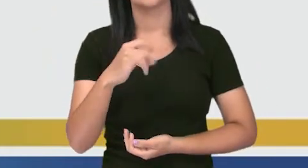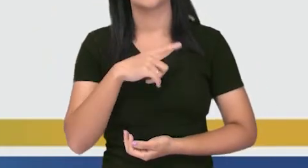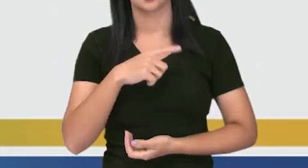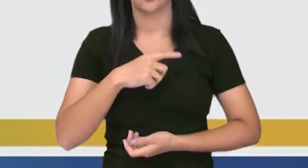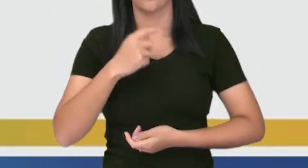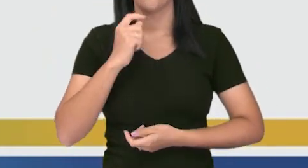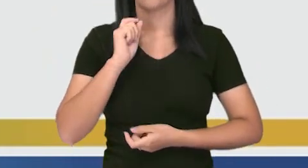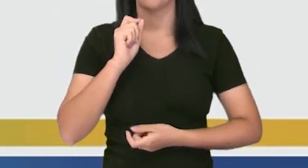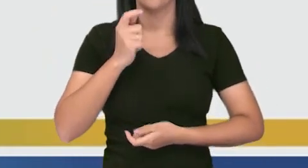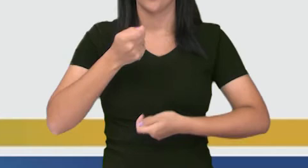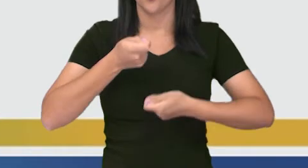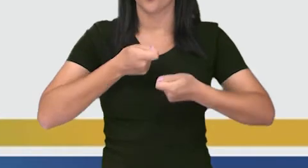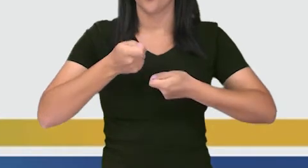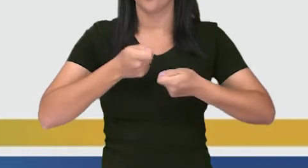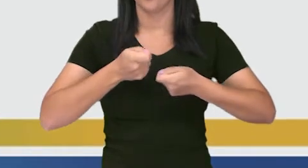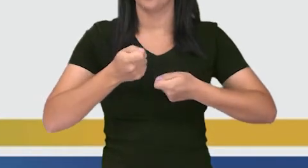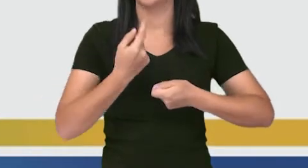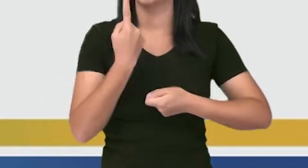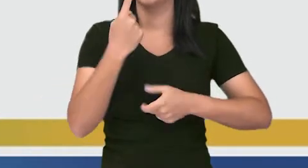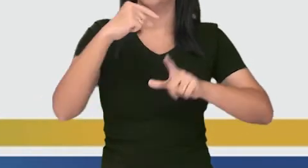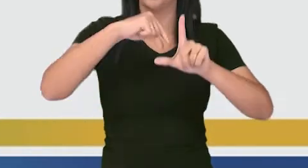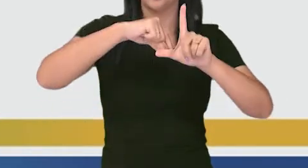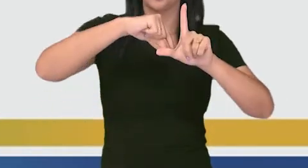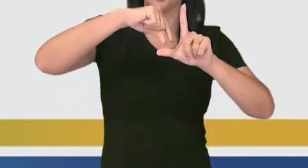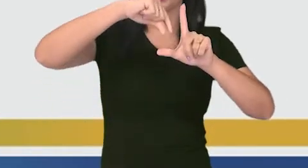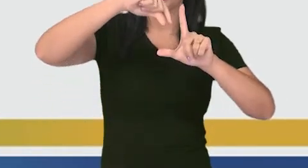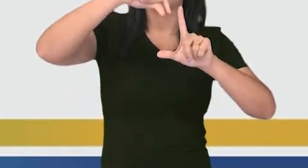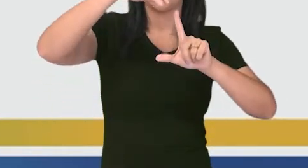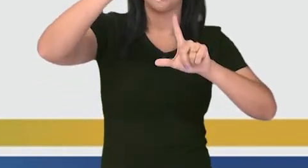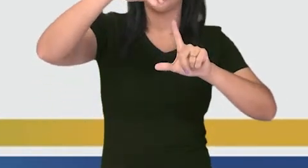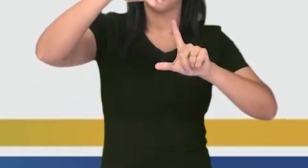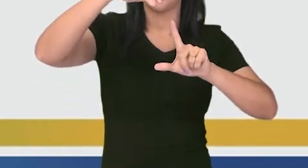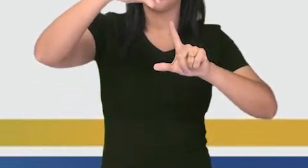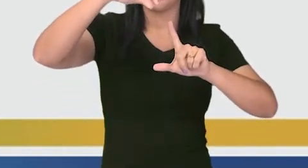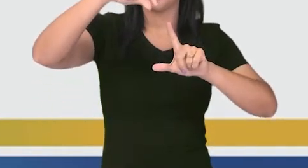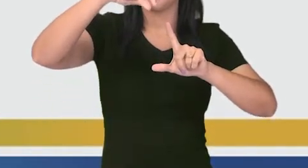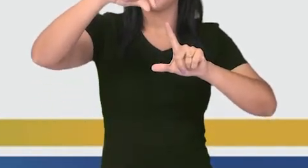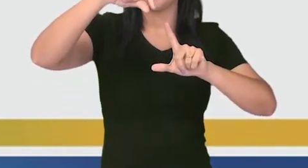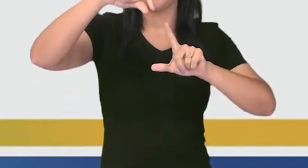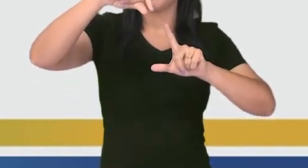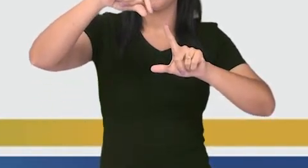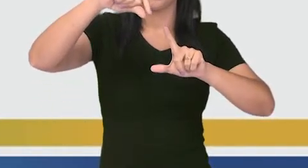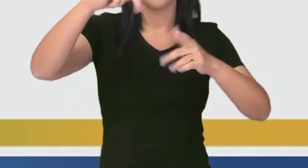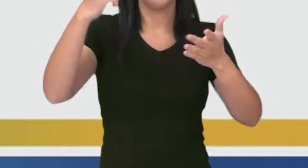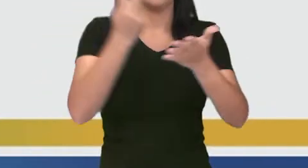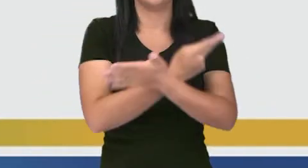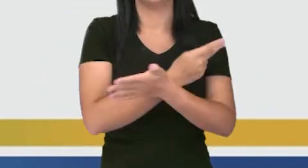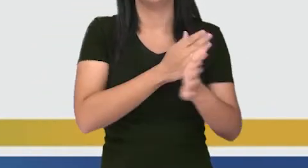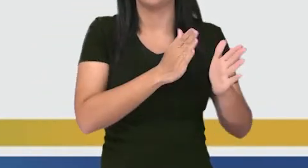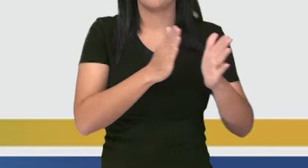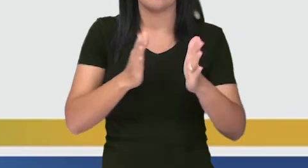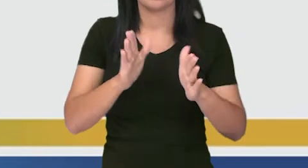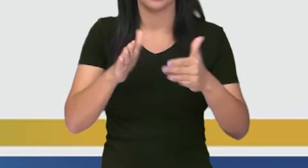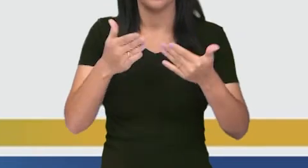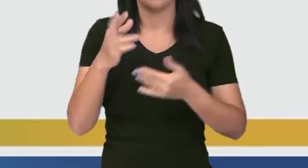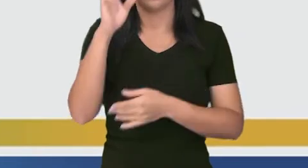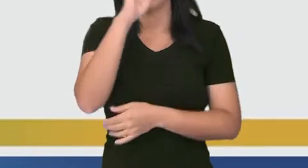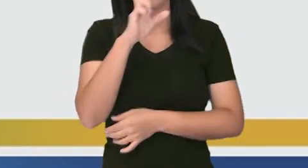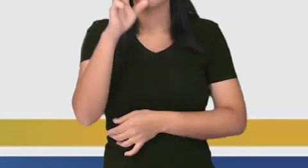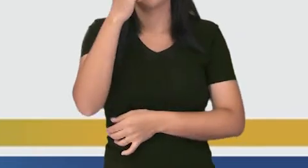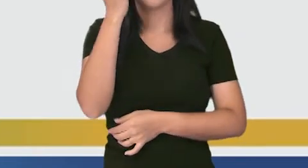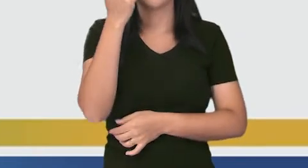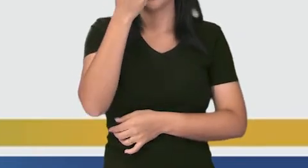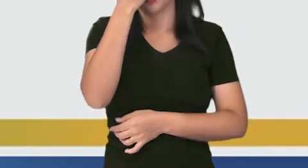controle apenas de um limite de especificação de um processo em que Observe ali